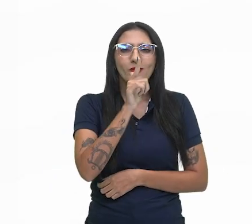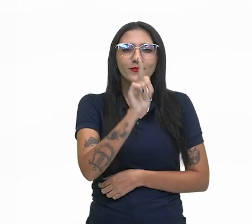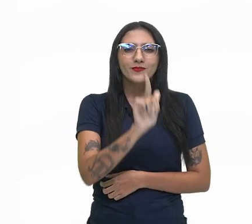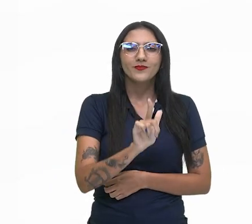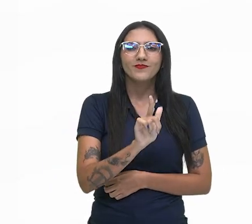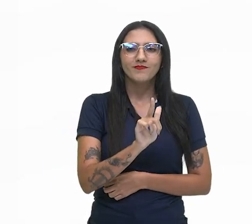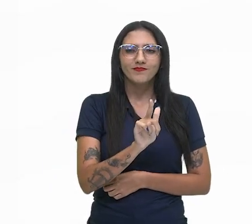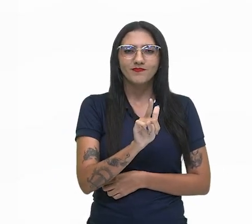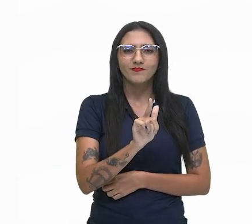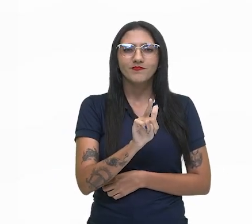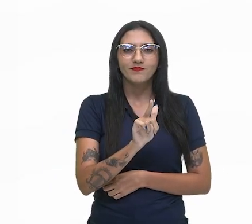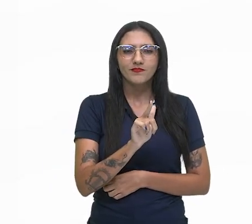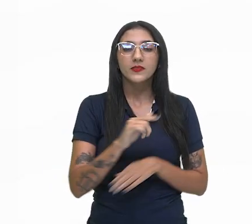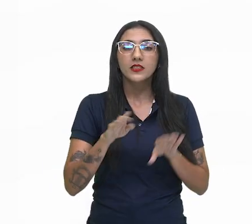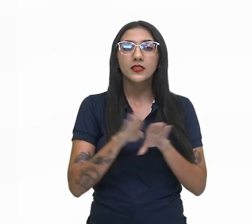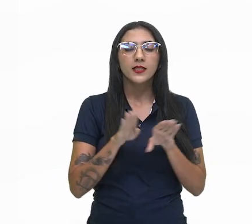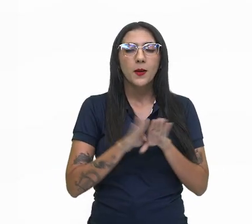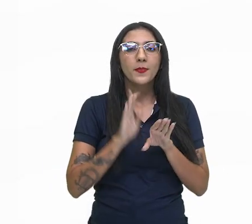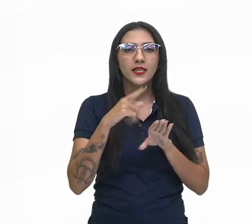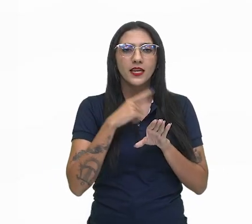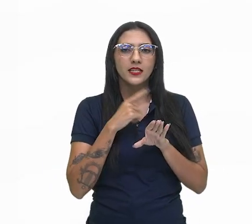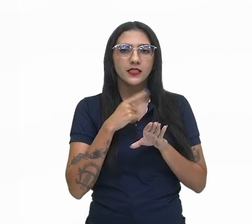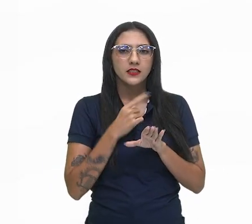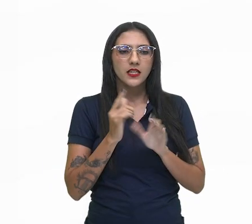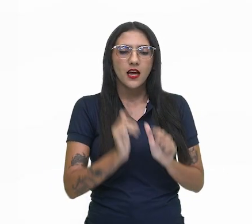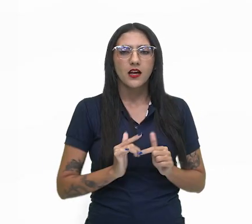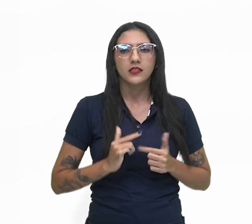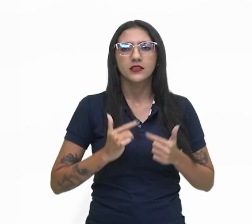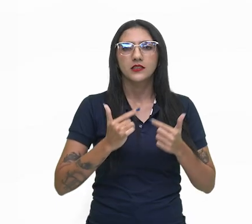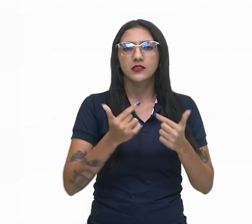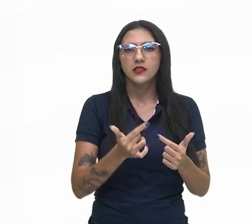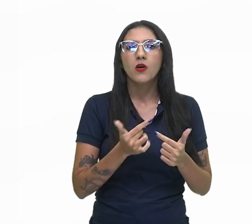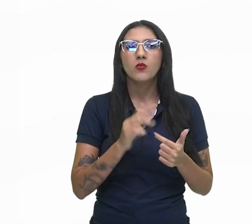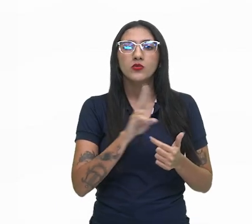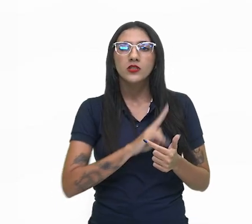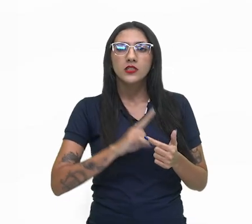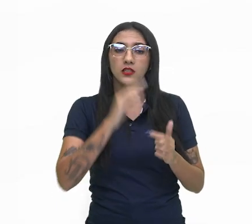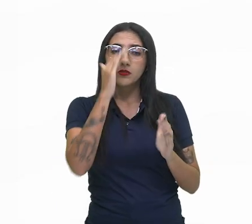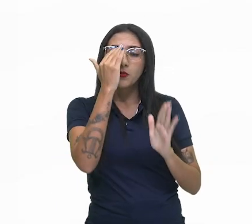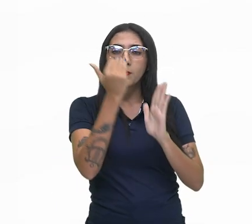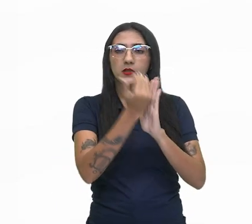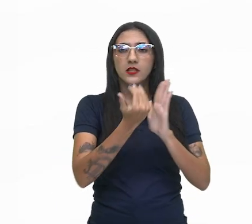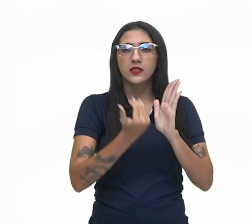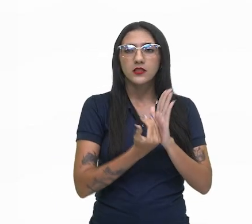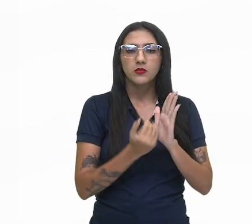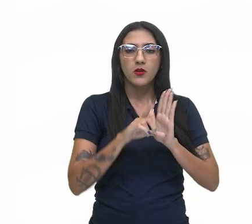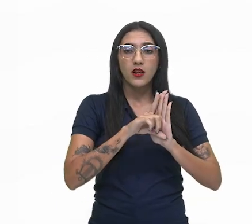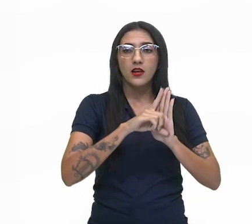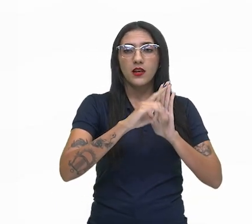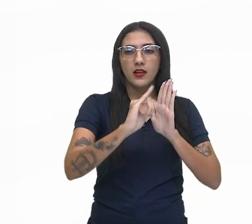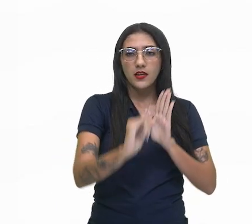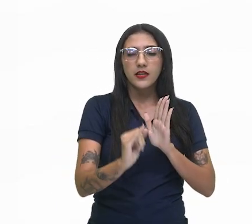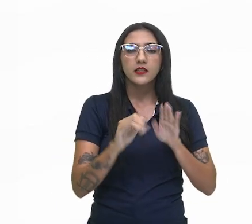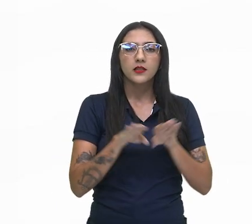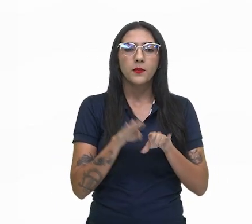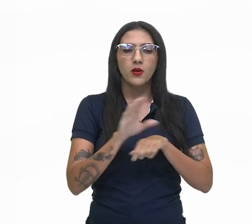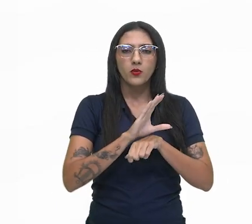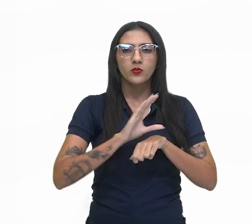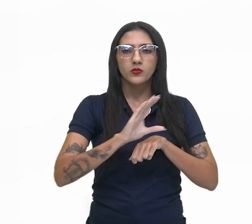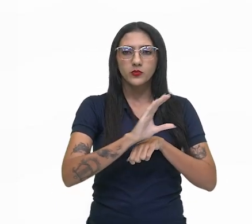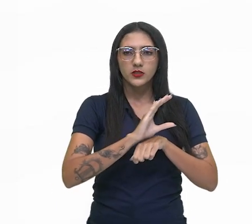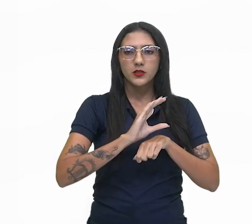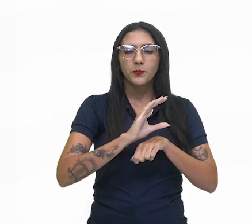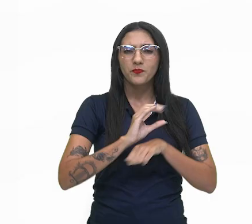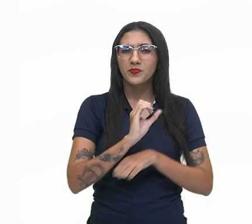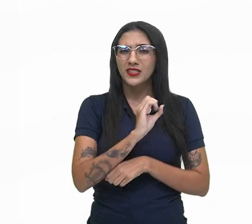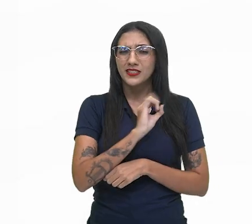conquistado. E ele é exercido de acordo com as leis e a Constituição. Se eu passo